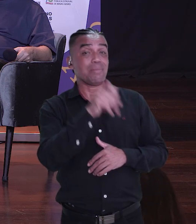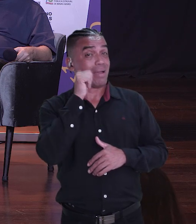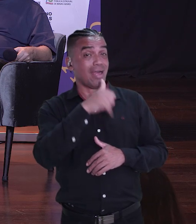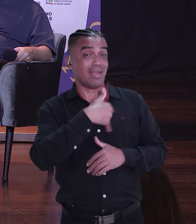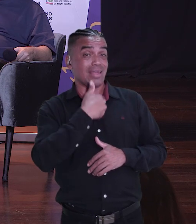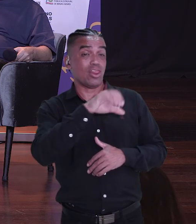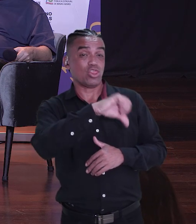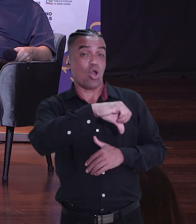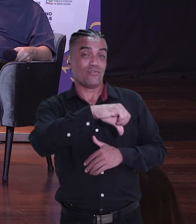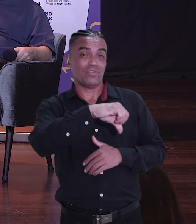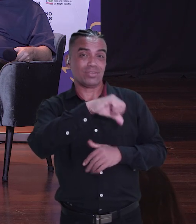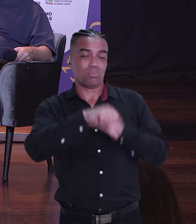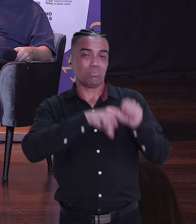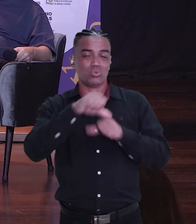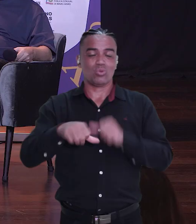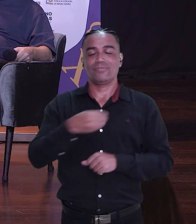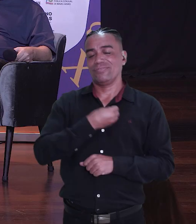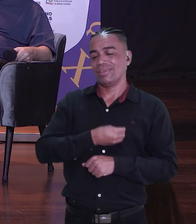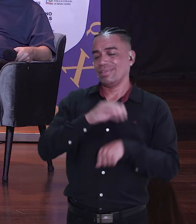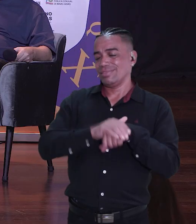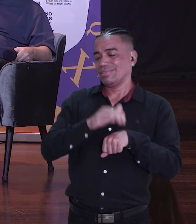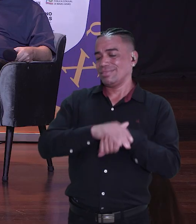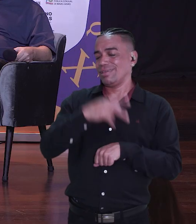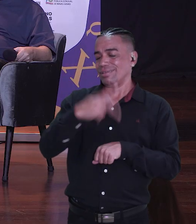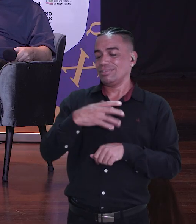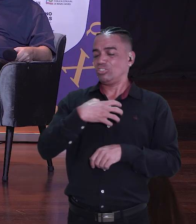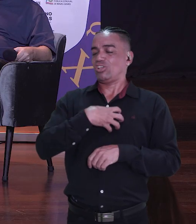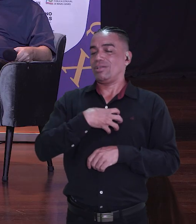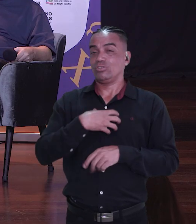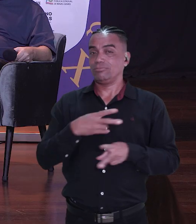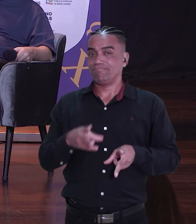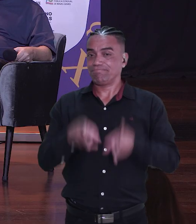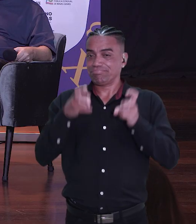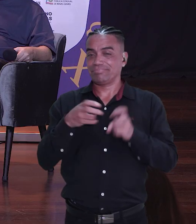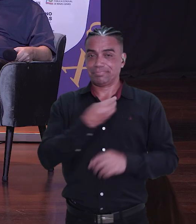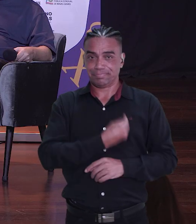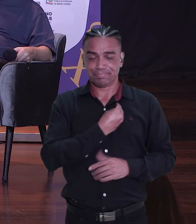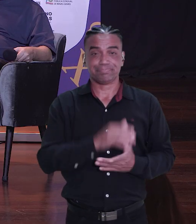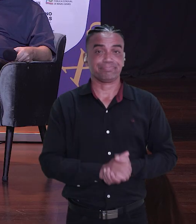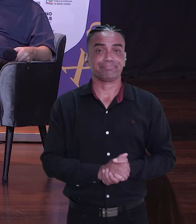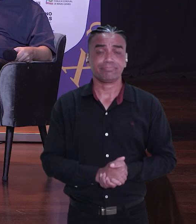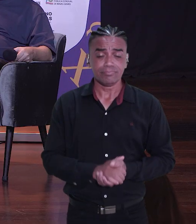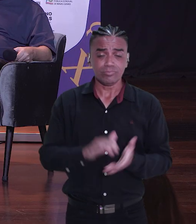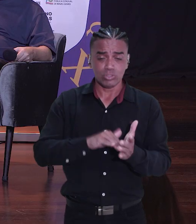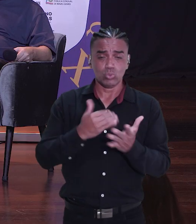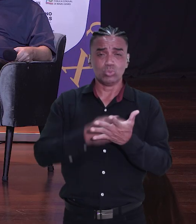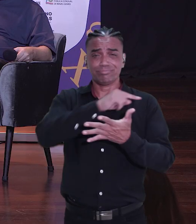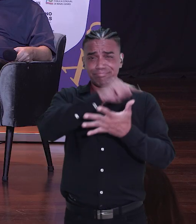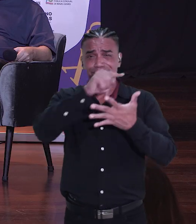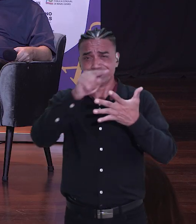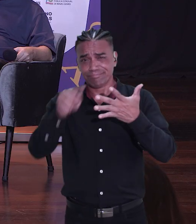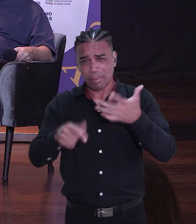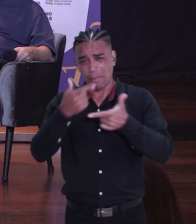9, que é uma coisa que eu acho que mudou a vida dele para sempre, a maneira dele ver a vida. E todos